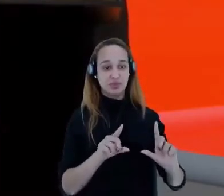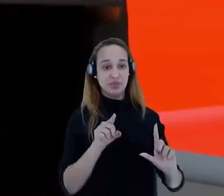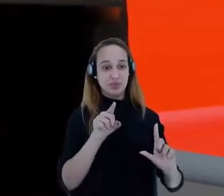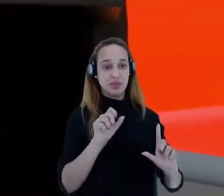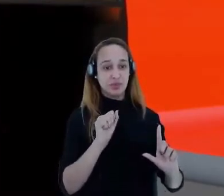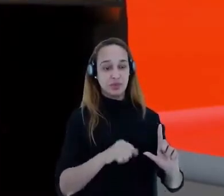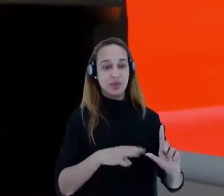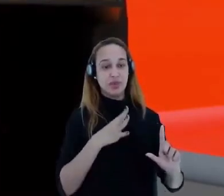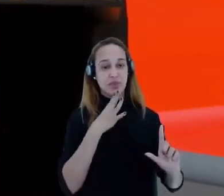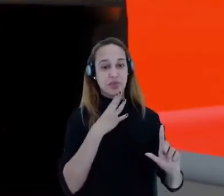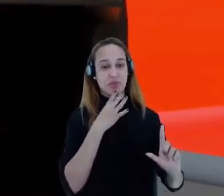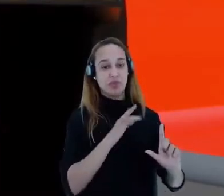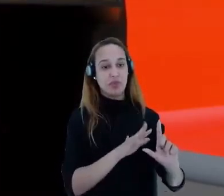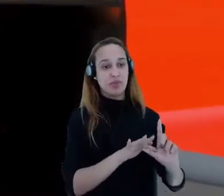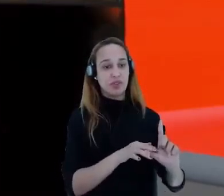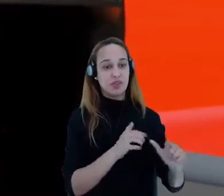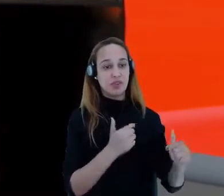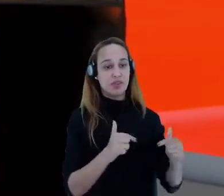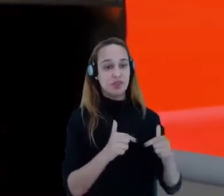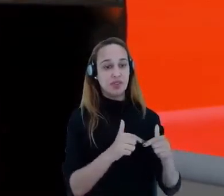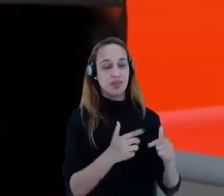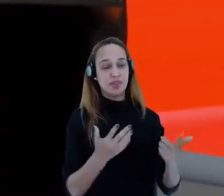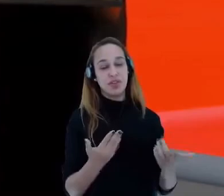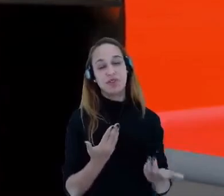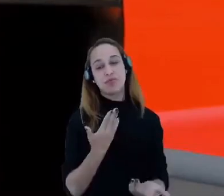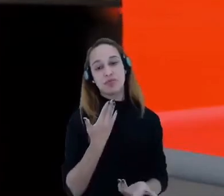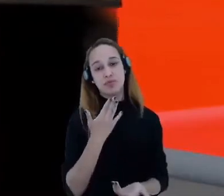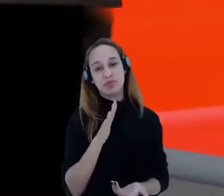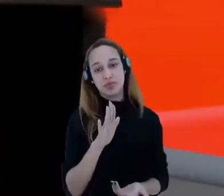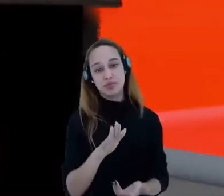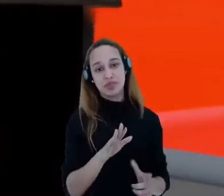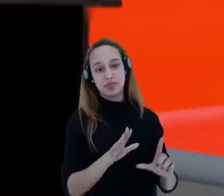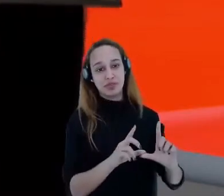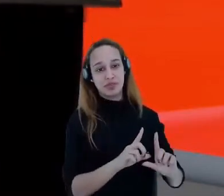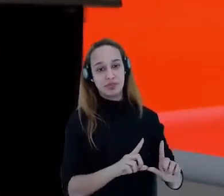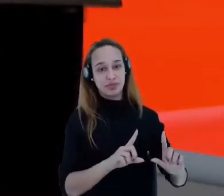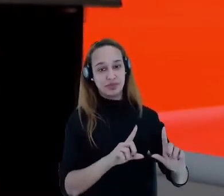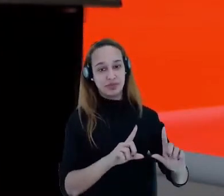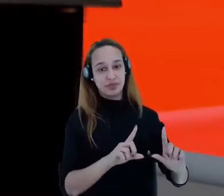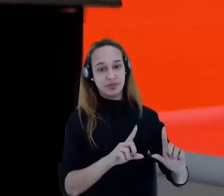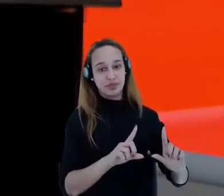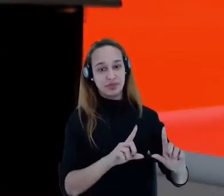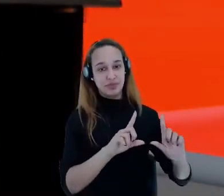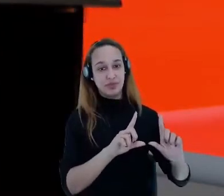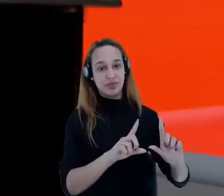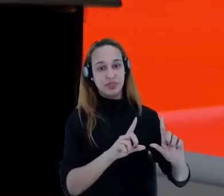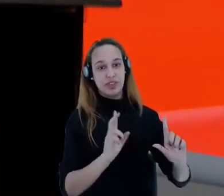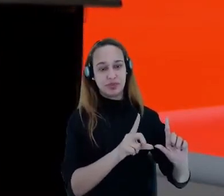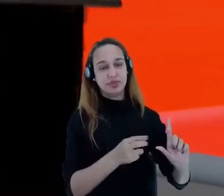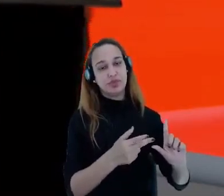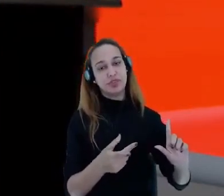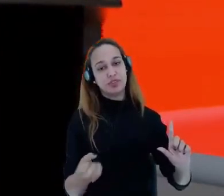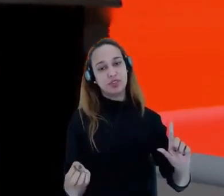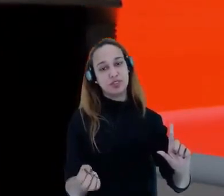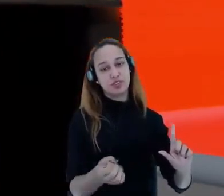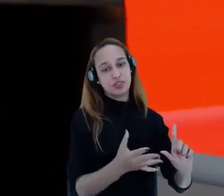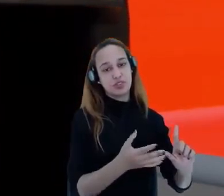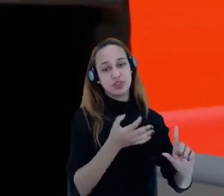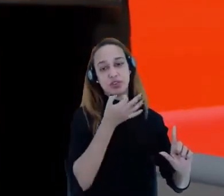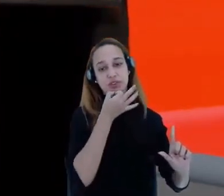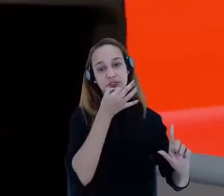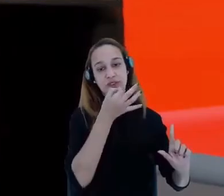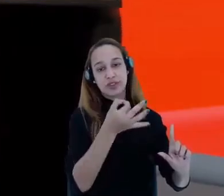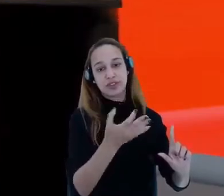conheçam mais o trabalho deles. Então, como prometido, os QR Codes aparecerão sempre com novidades, com sugestões,